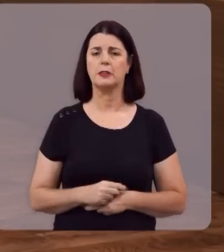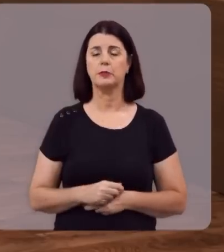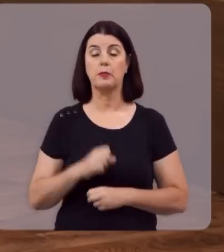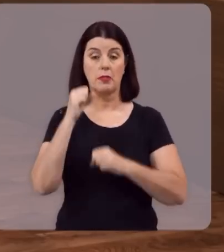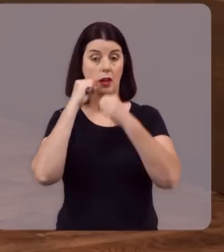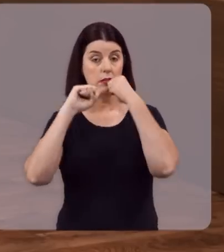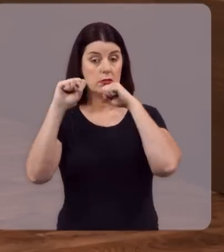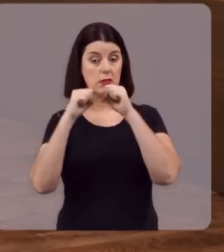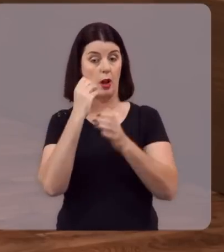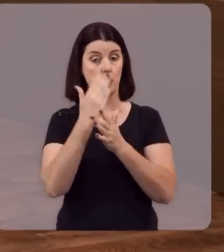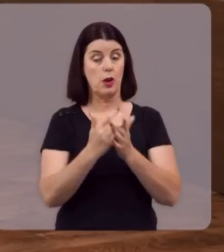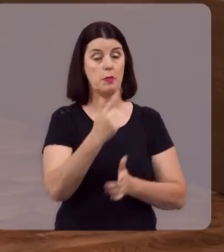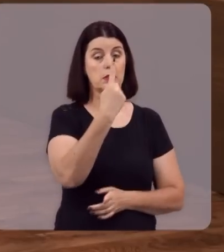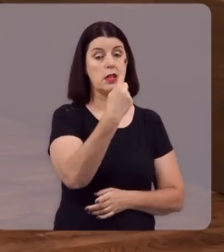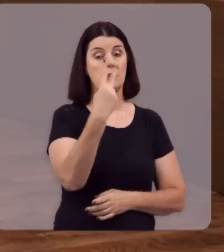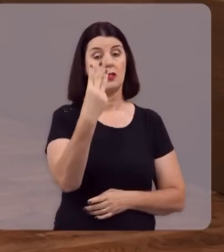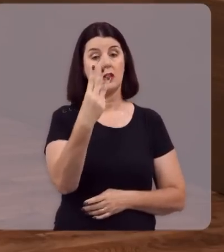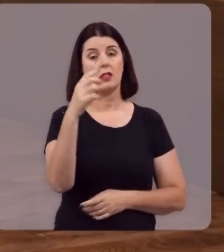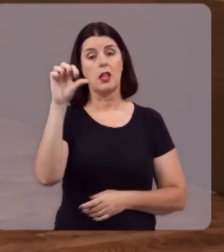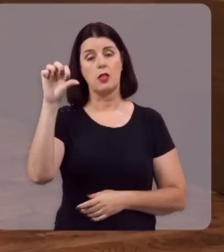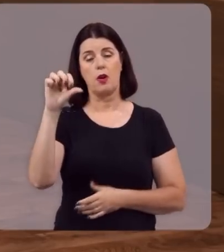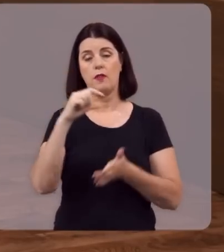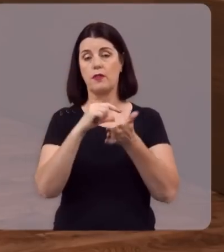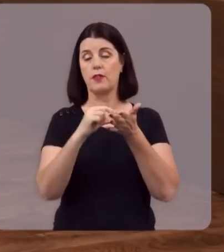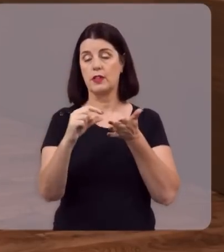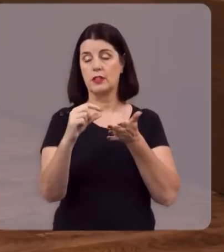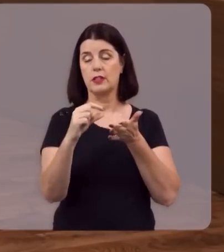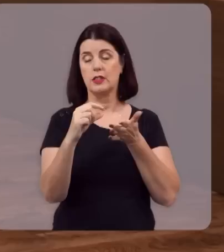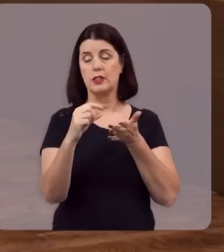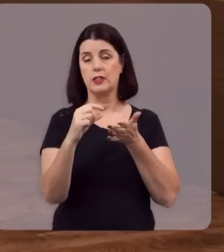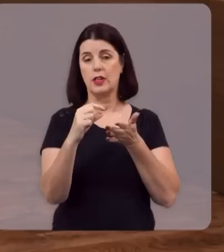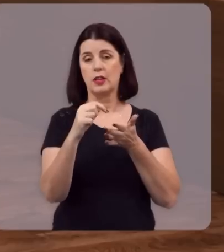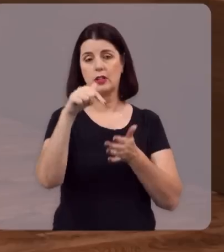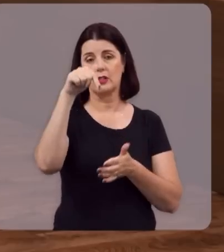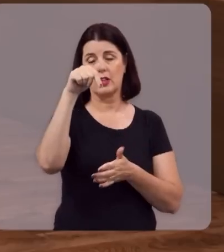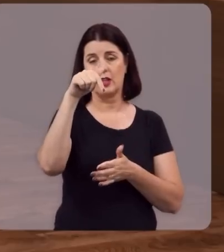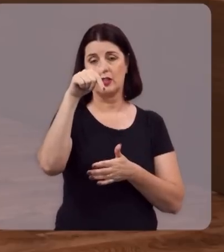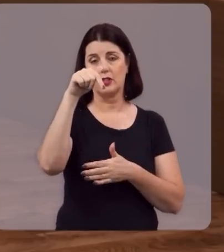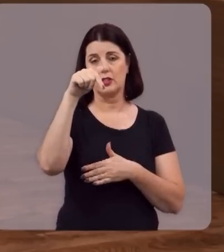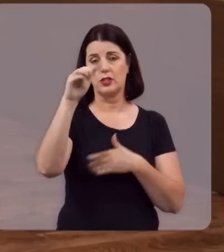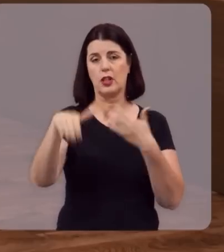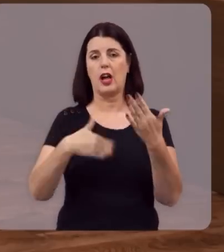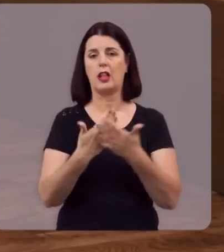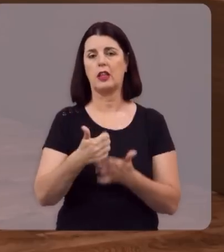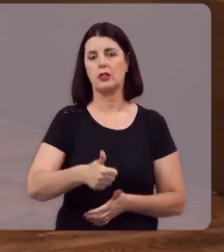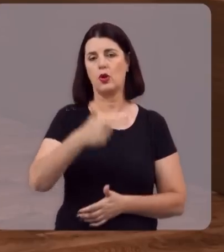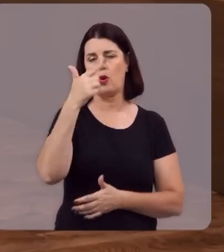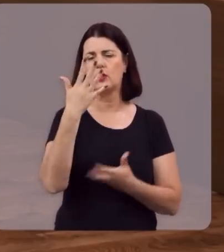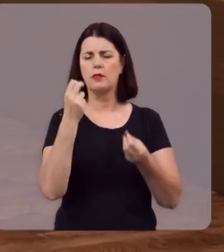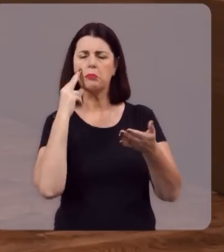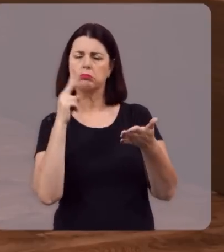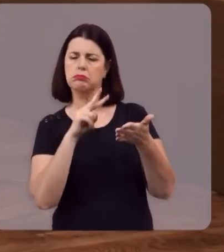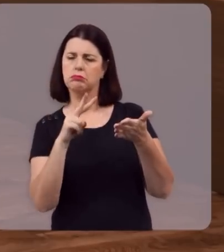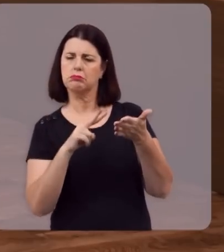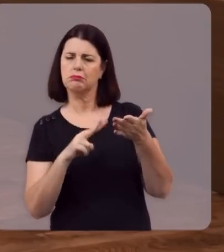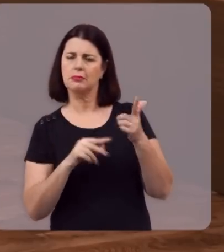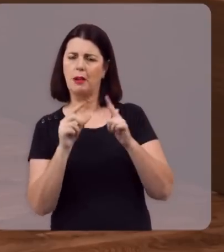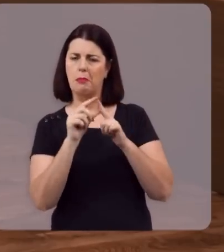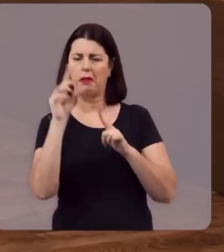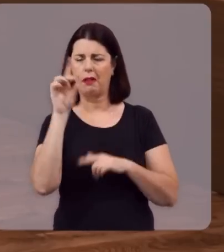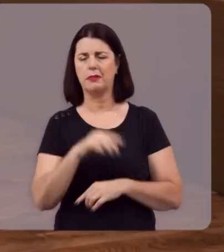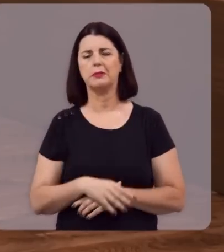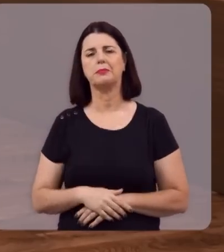no Salmo 139 Versículos 7 a 12 Vamos ouvir